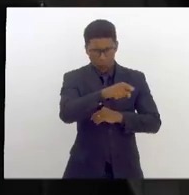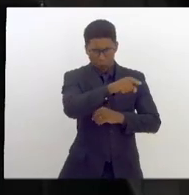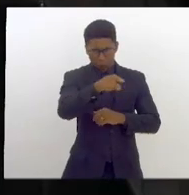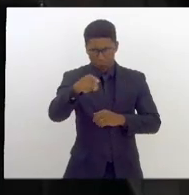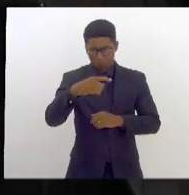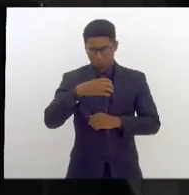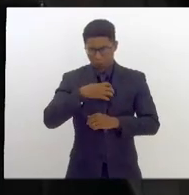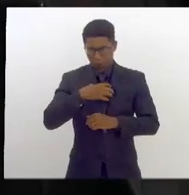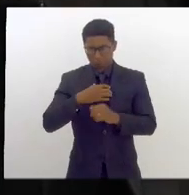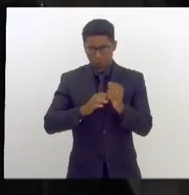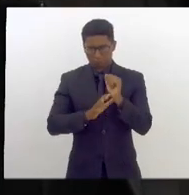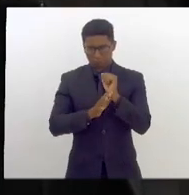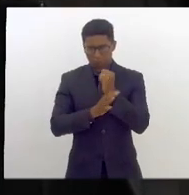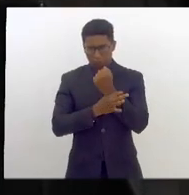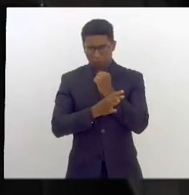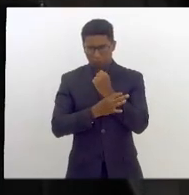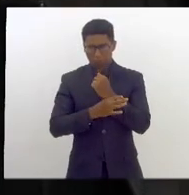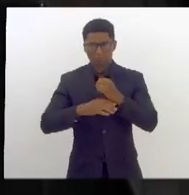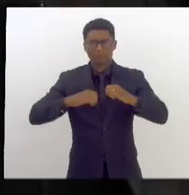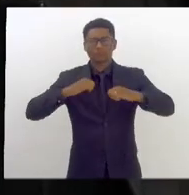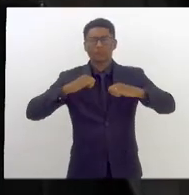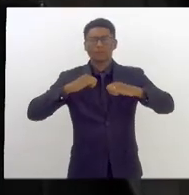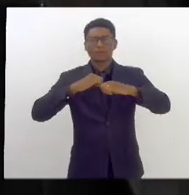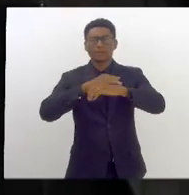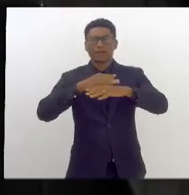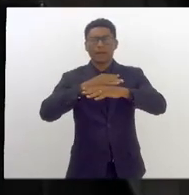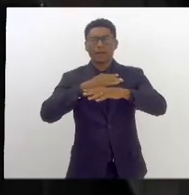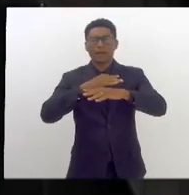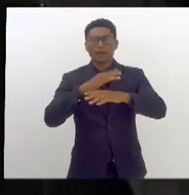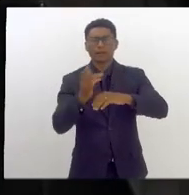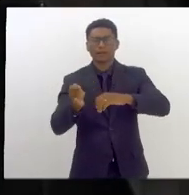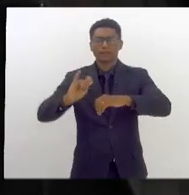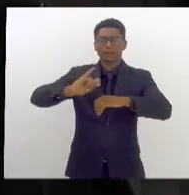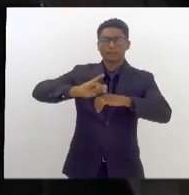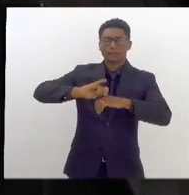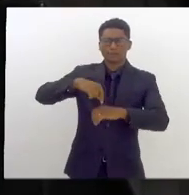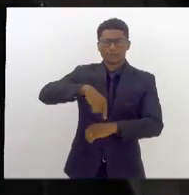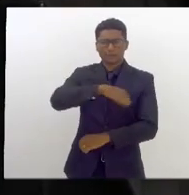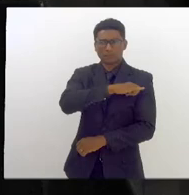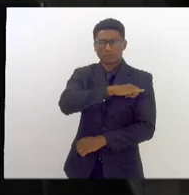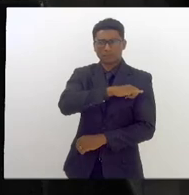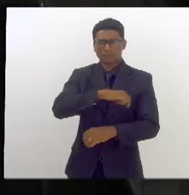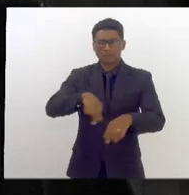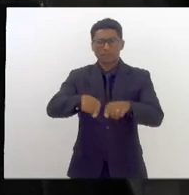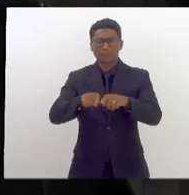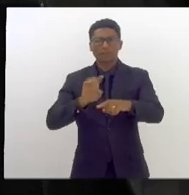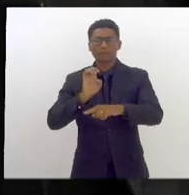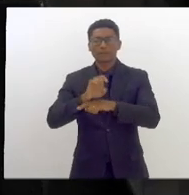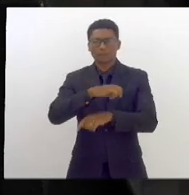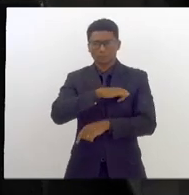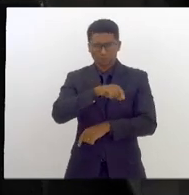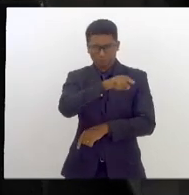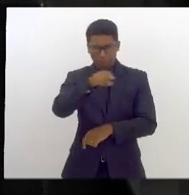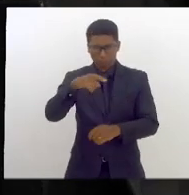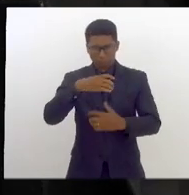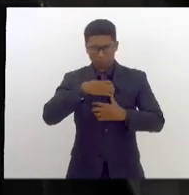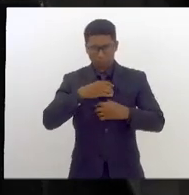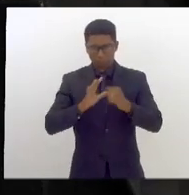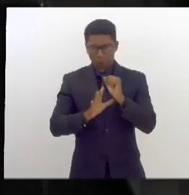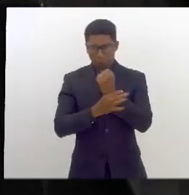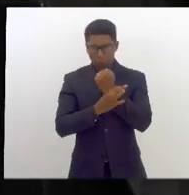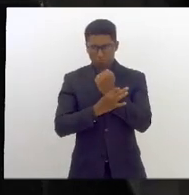para transitar na cidade na região metropolitana e no estado do Rio de Janeiro não